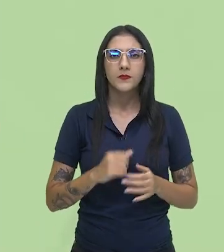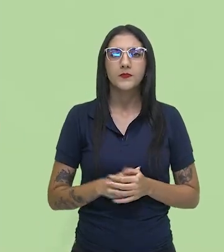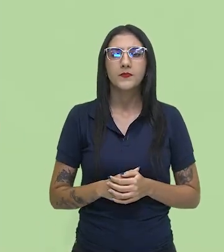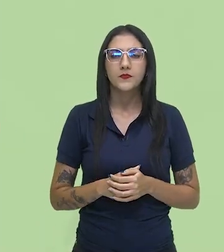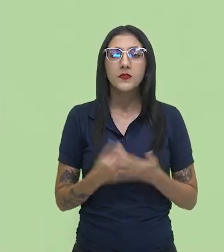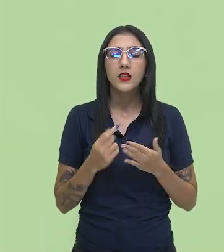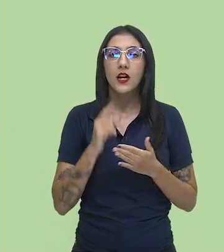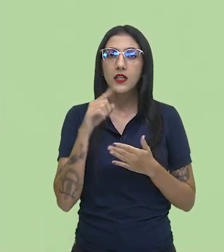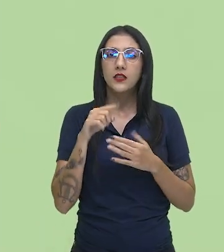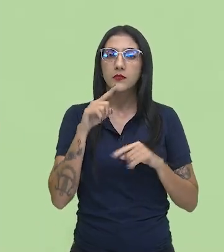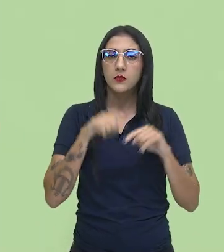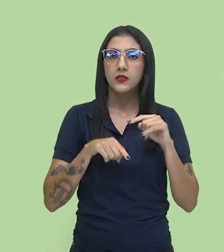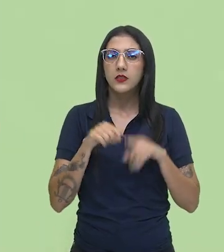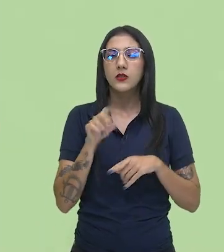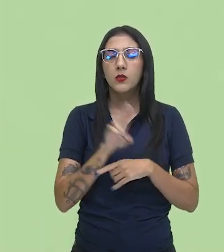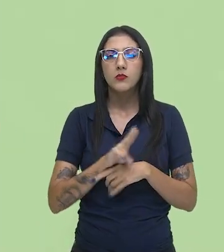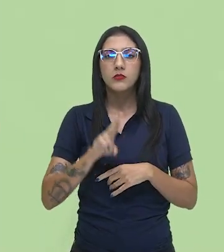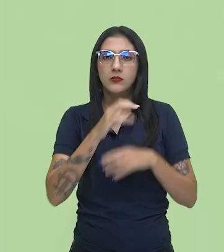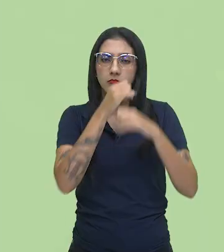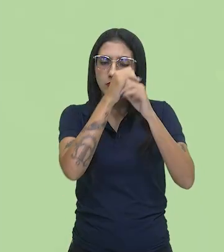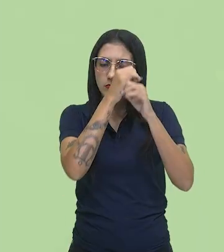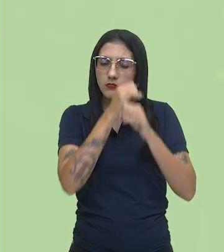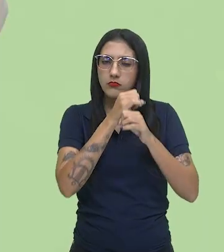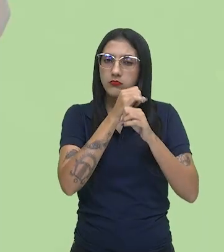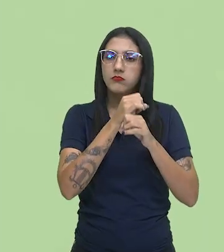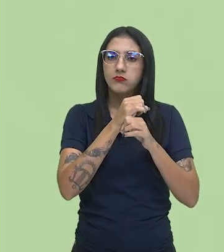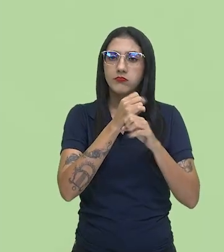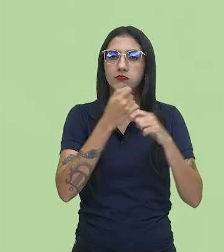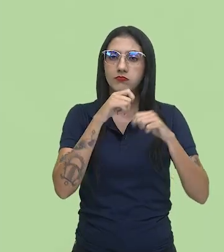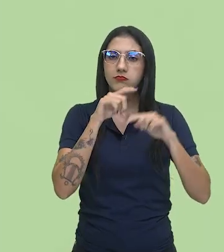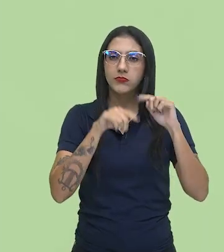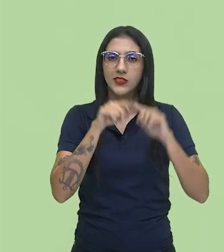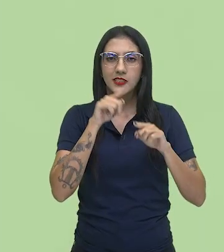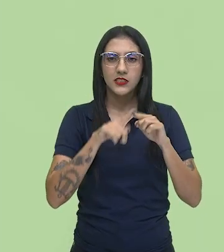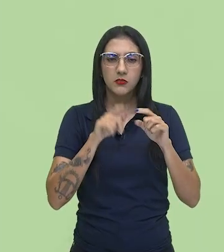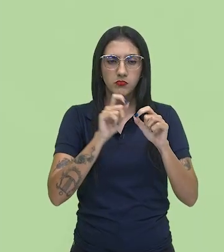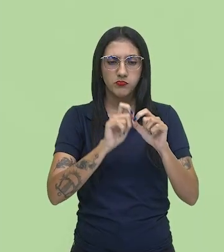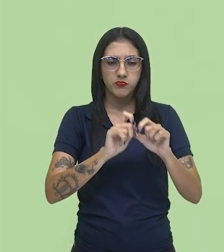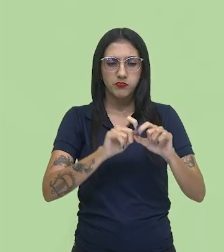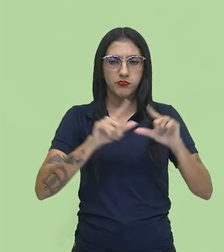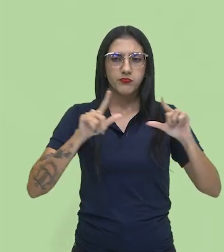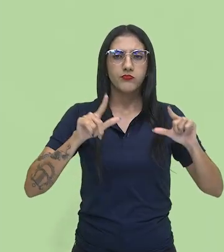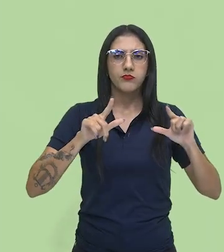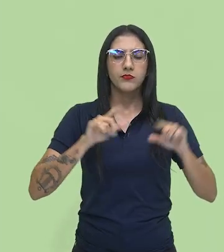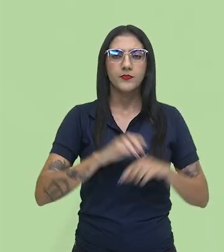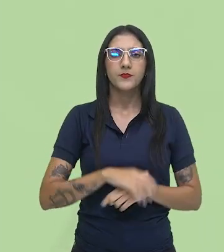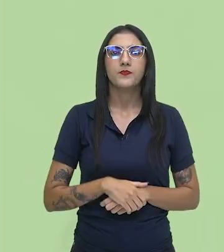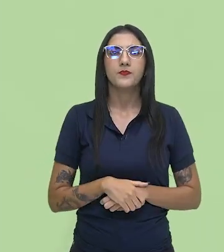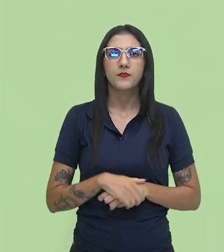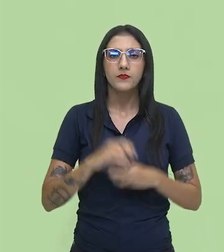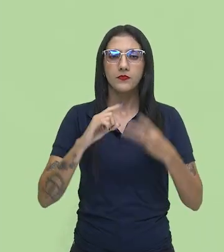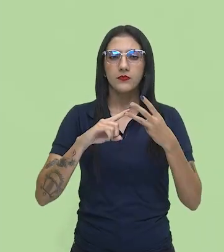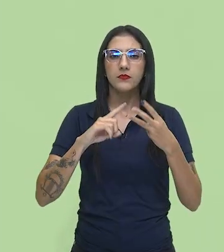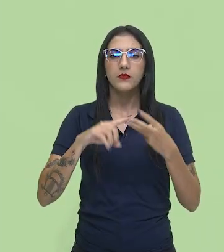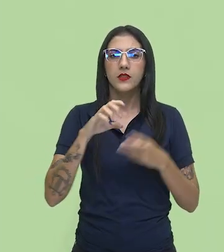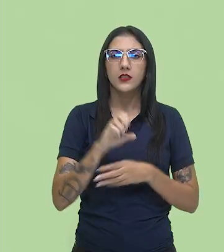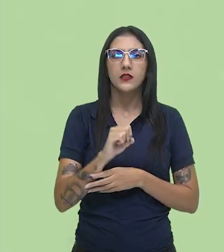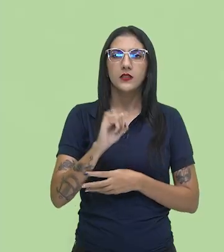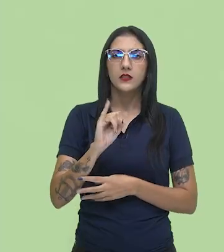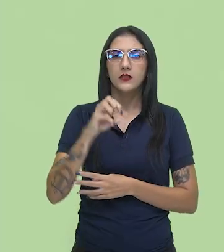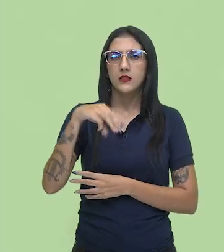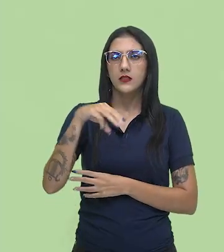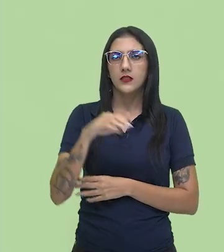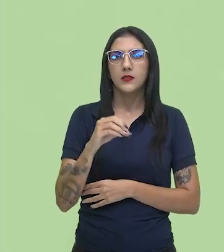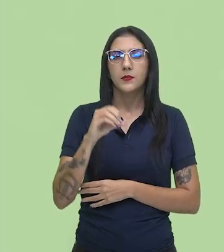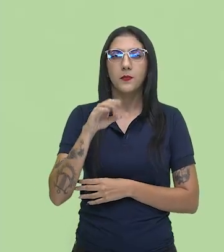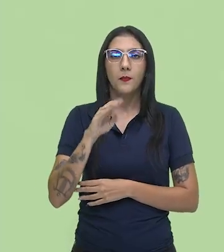ali, realmente, a gente vai ter que ter lentes bem potentes. Já o domínio simbólico, ele